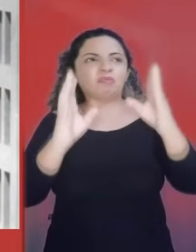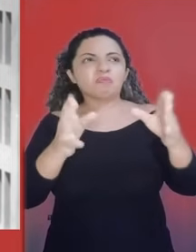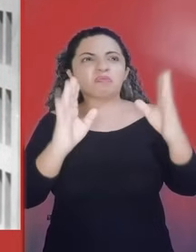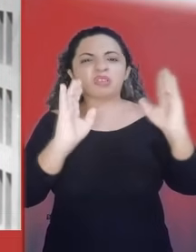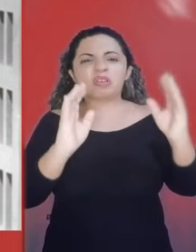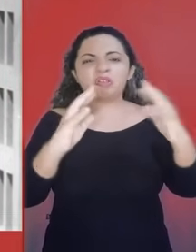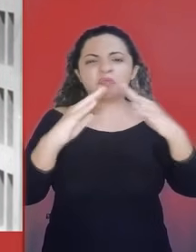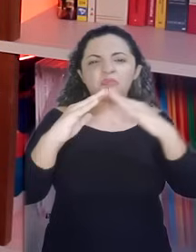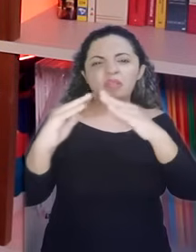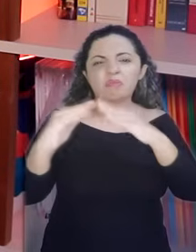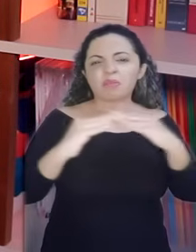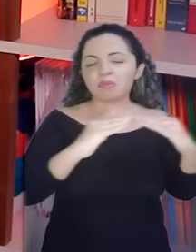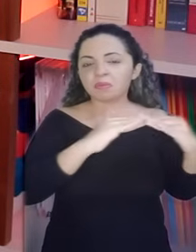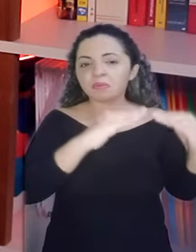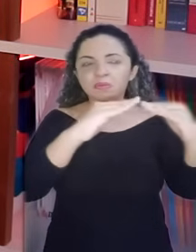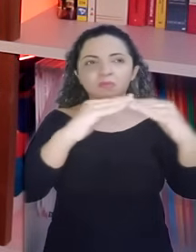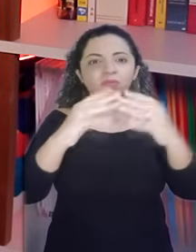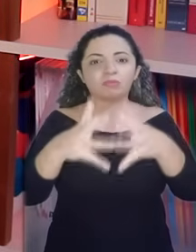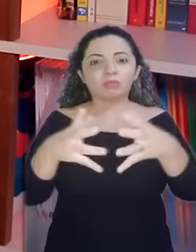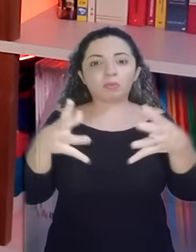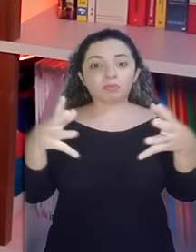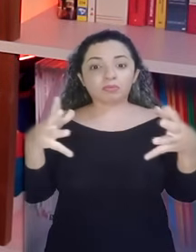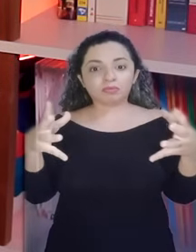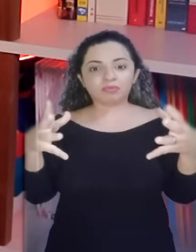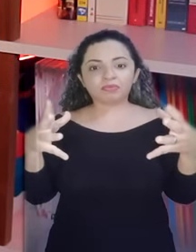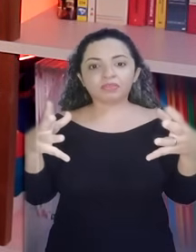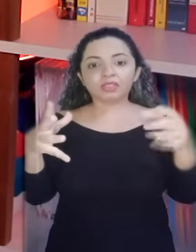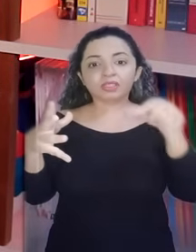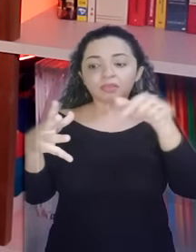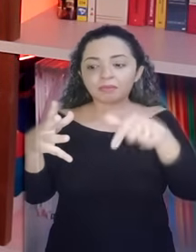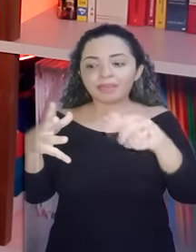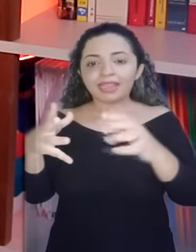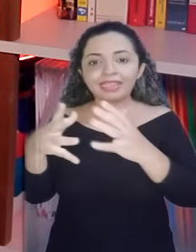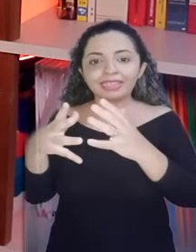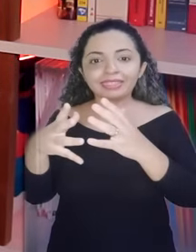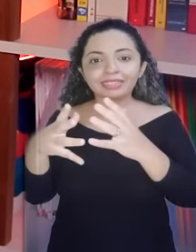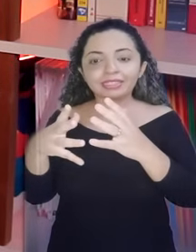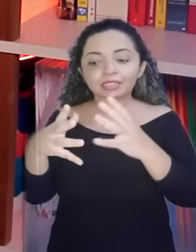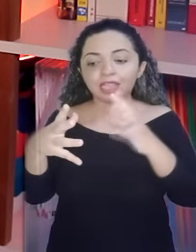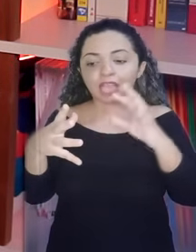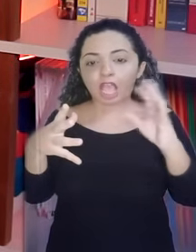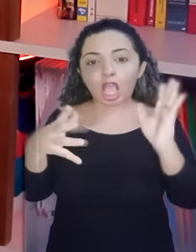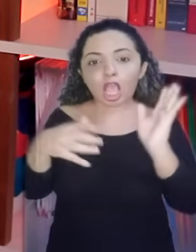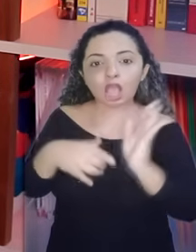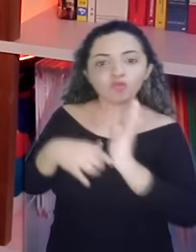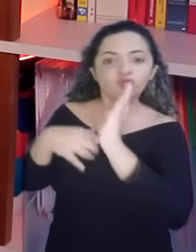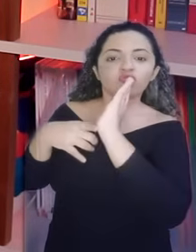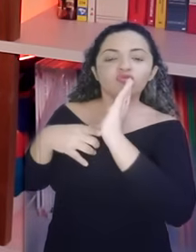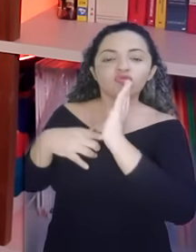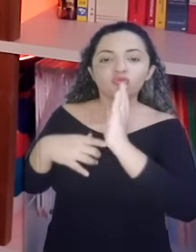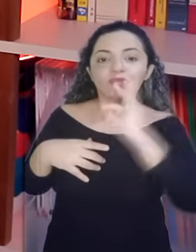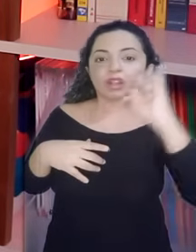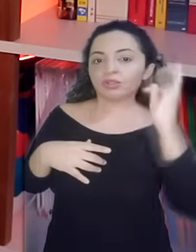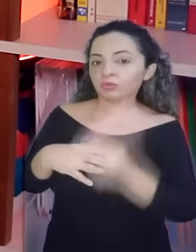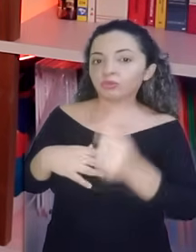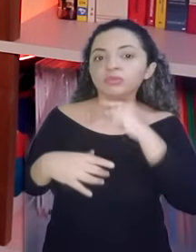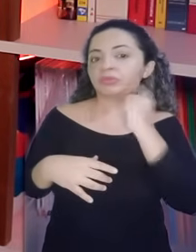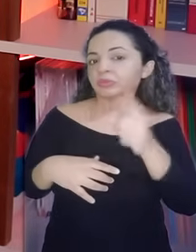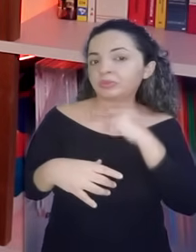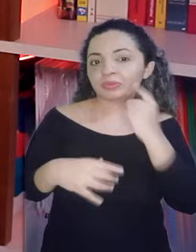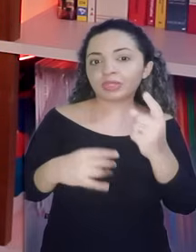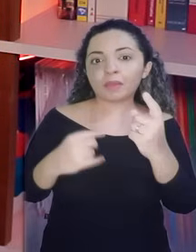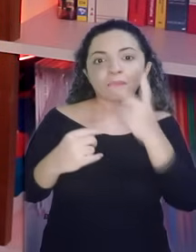não fica só nesse ambiente preso, né? A realidade também nos mostra que ele também fica, o indivíduo fica em